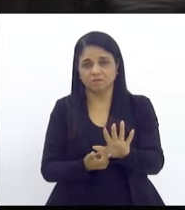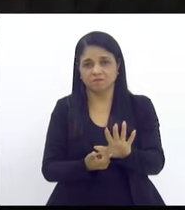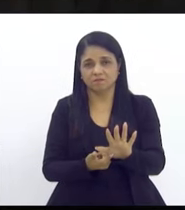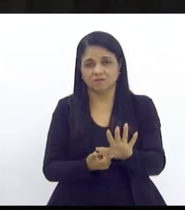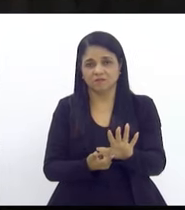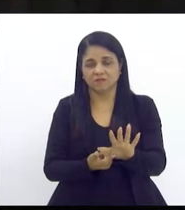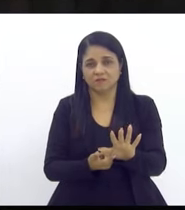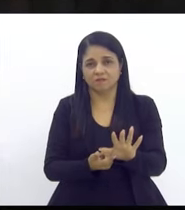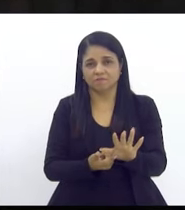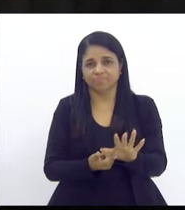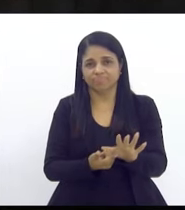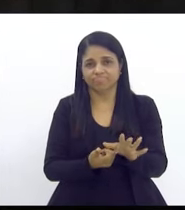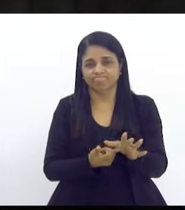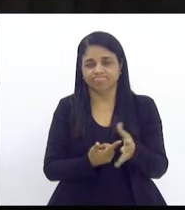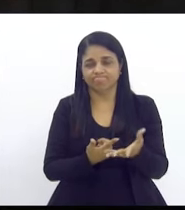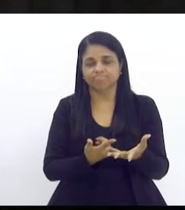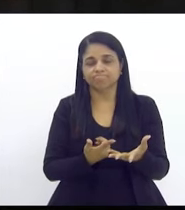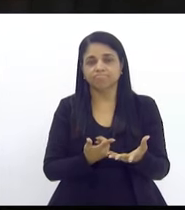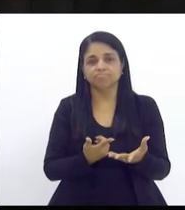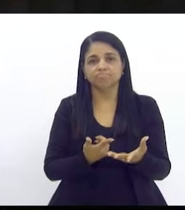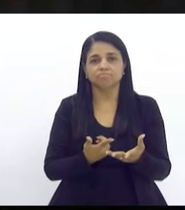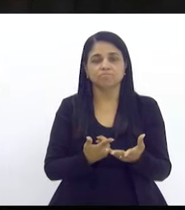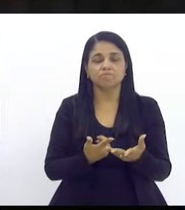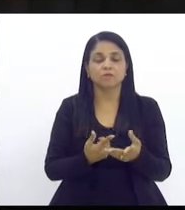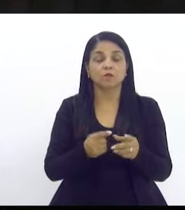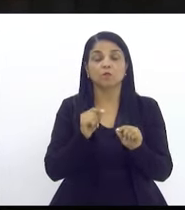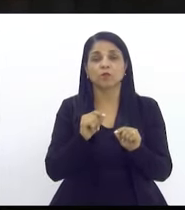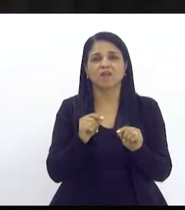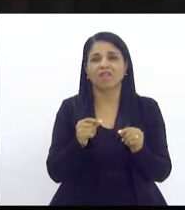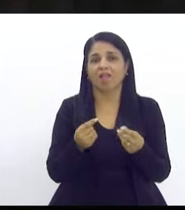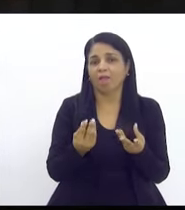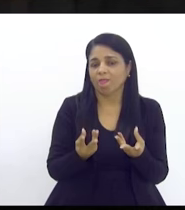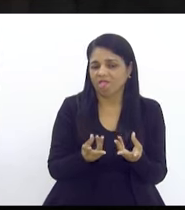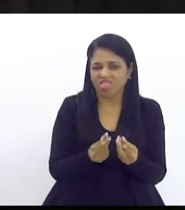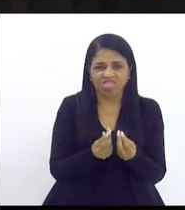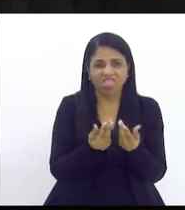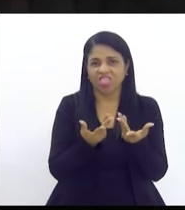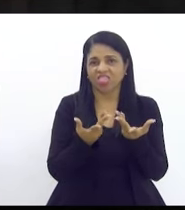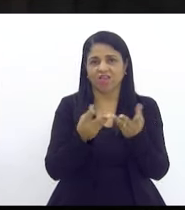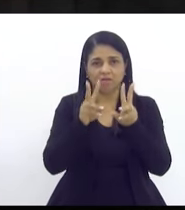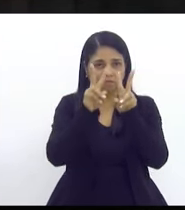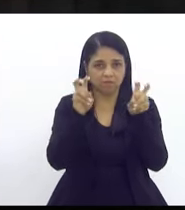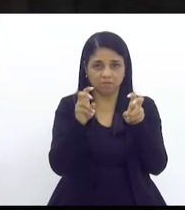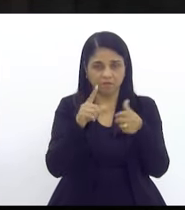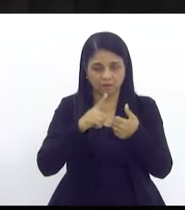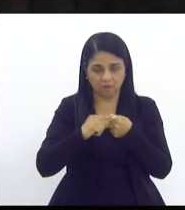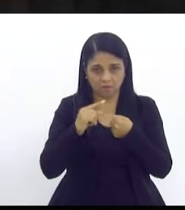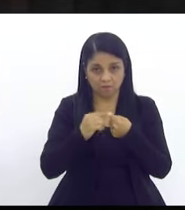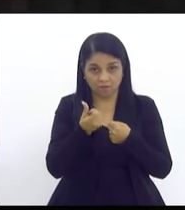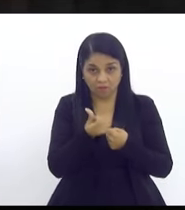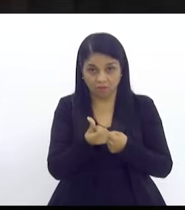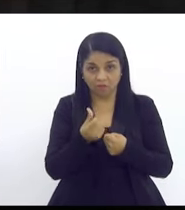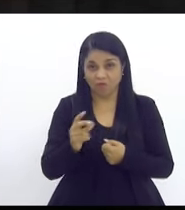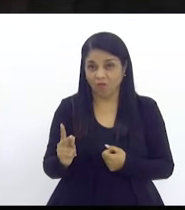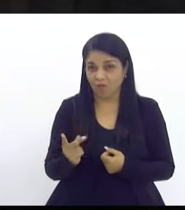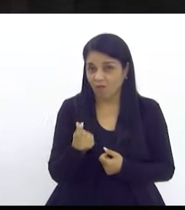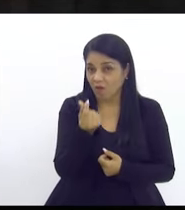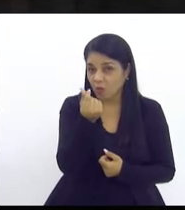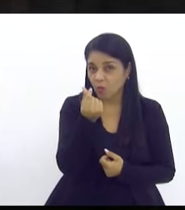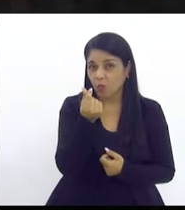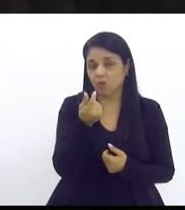que existe sobre esse tema. Artigo 6º. O valor da taxa de